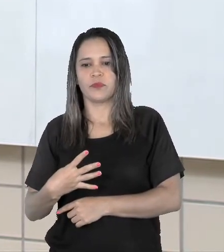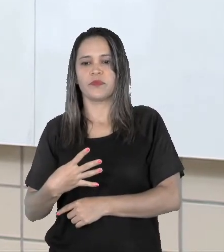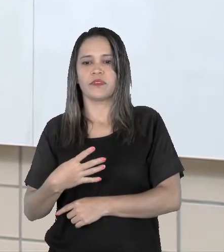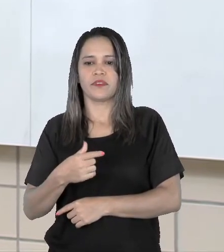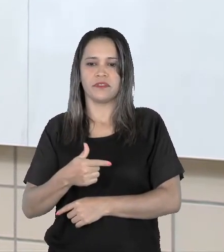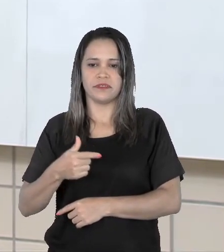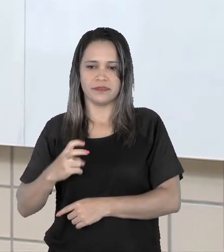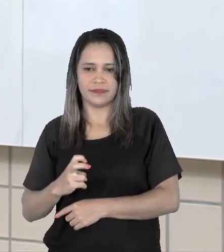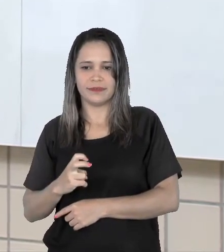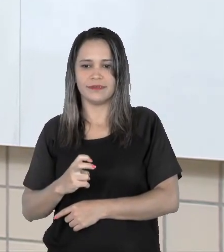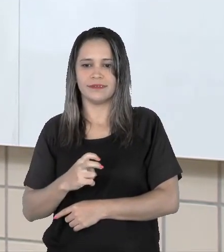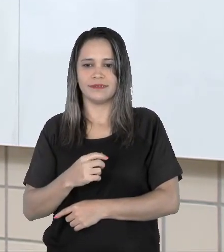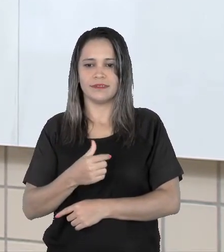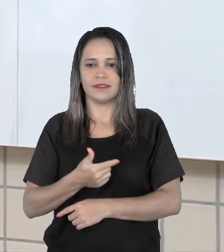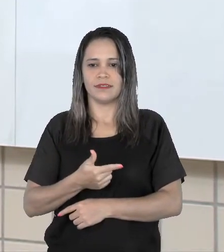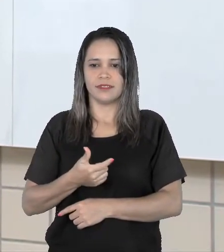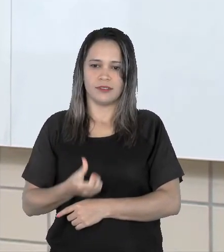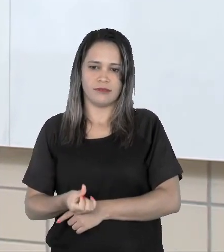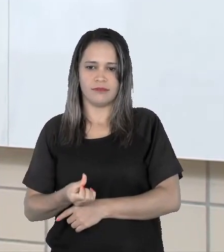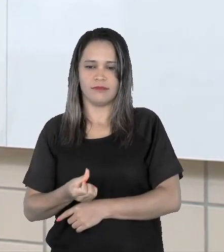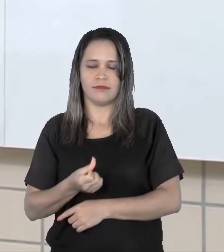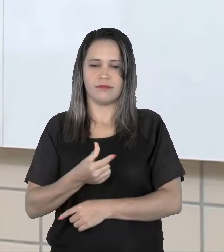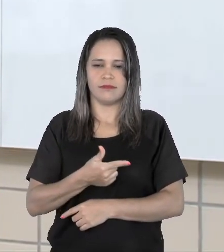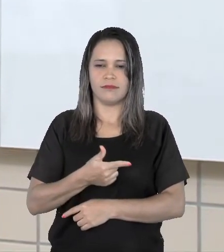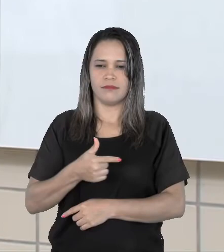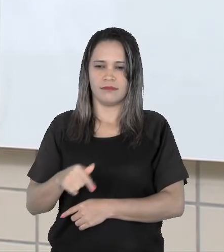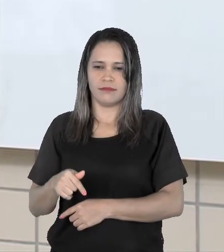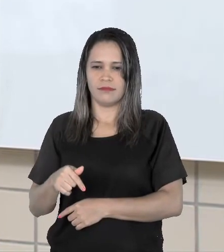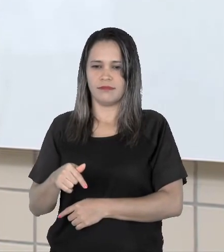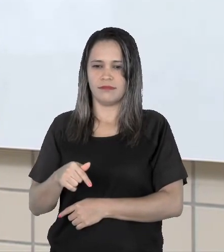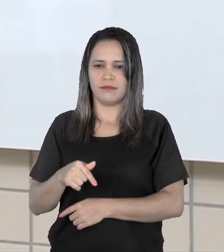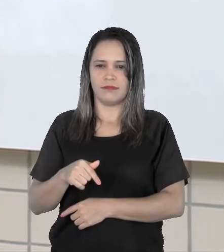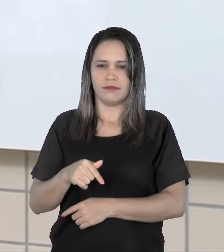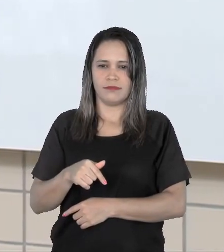25, 2 com 6, 26, 2 com 7,